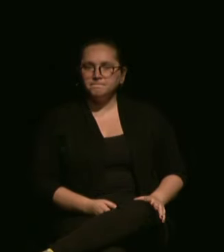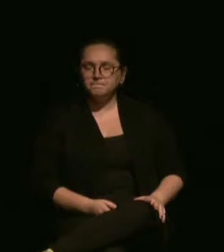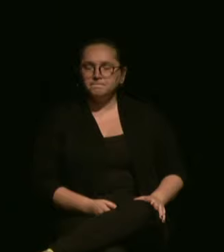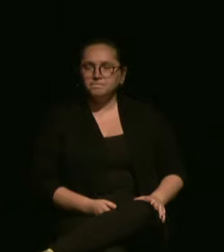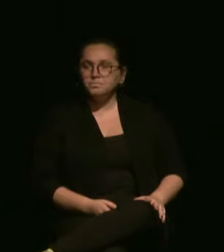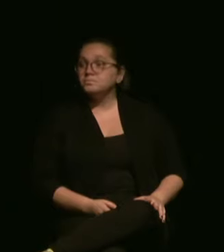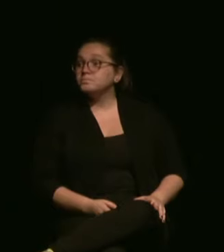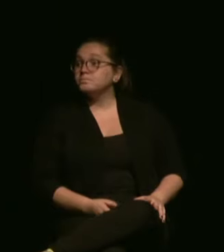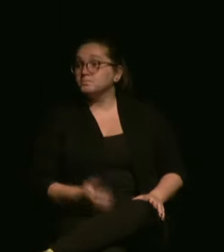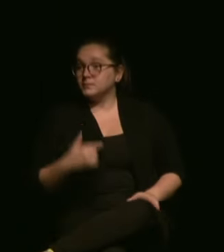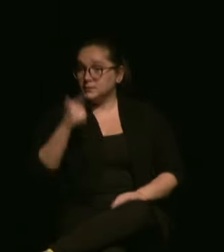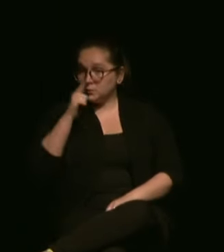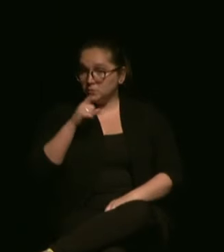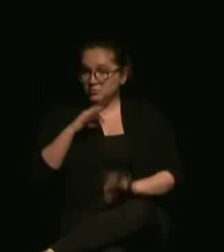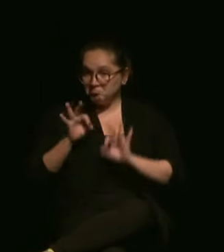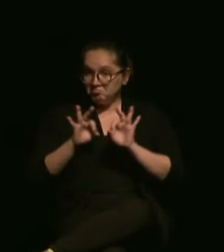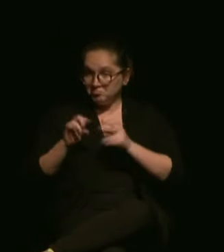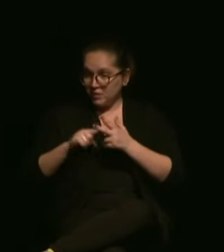Será que é aqui?